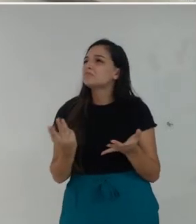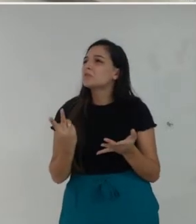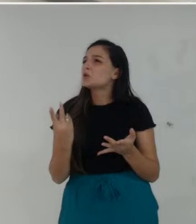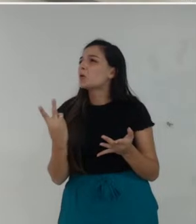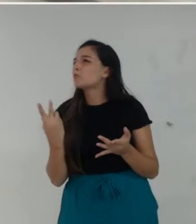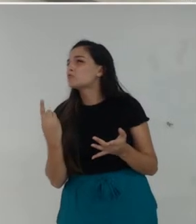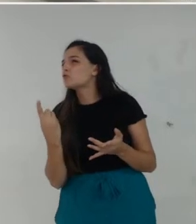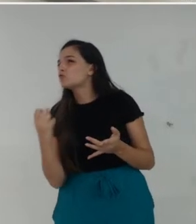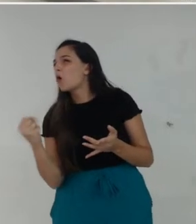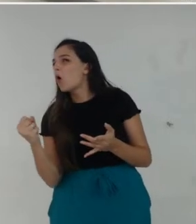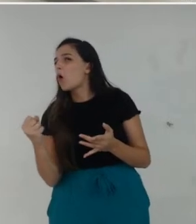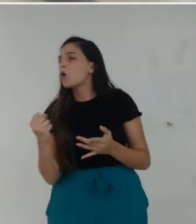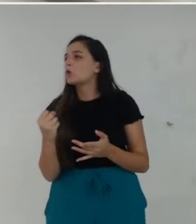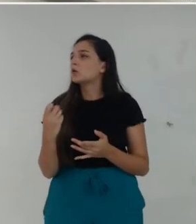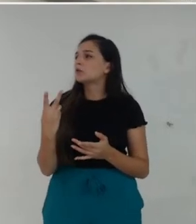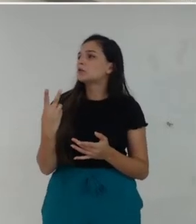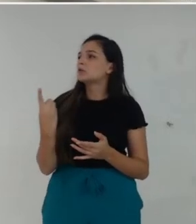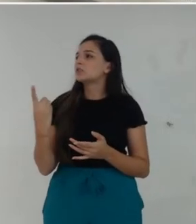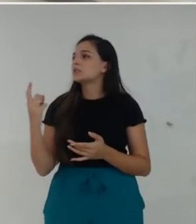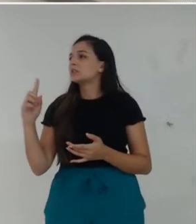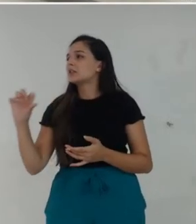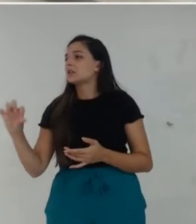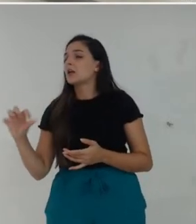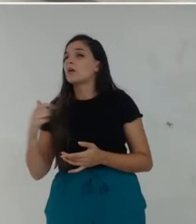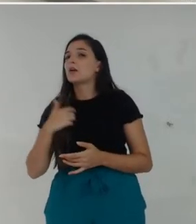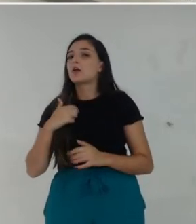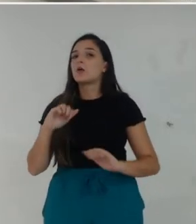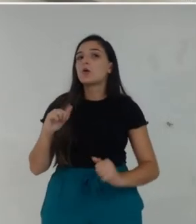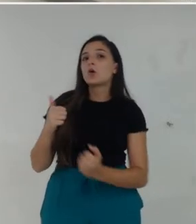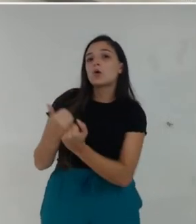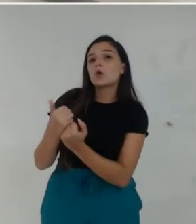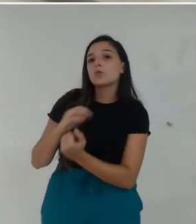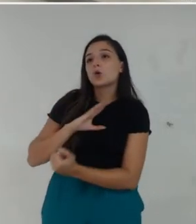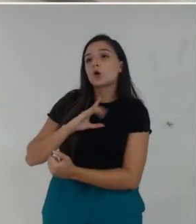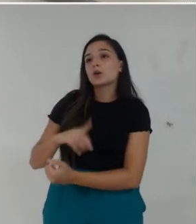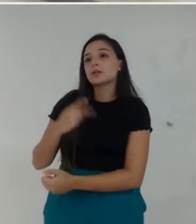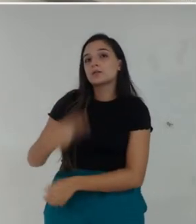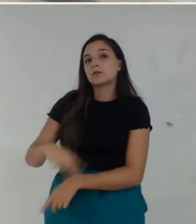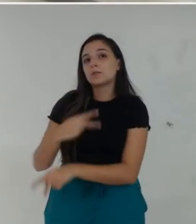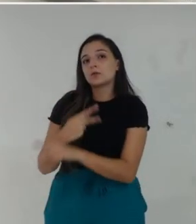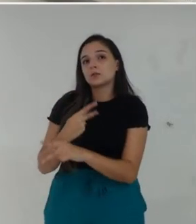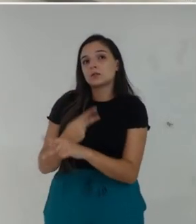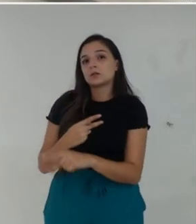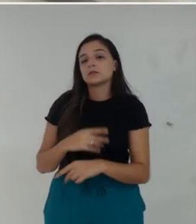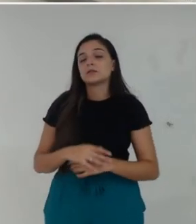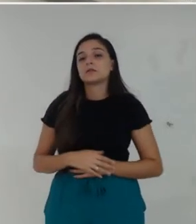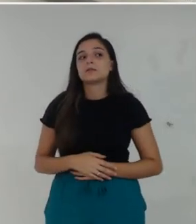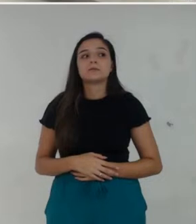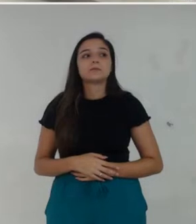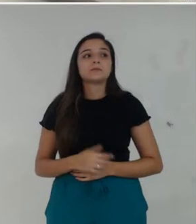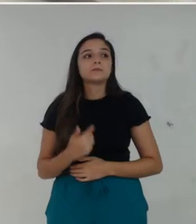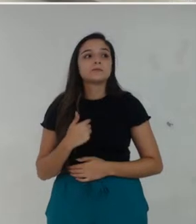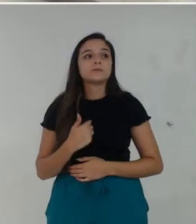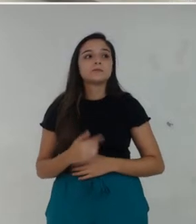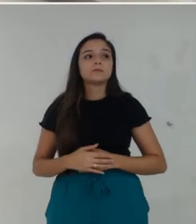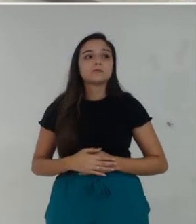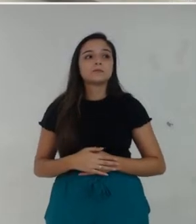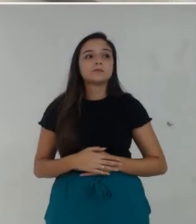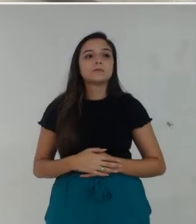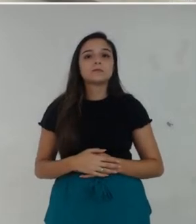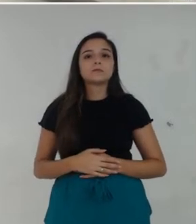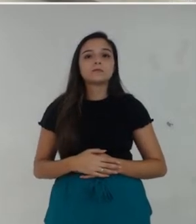2018, 2019, quando eu estava na subcoordenação da pós-graduação. E junto com o André e com o